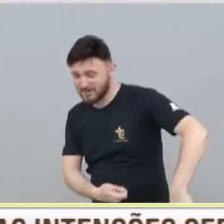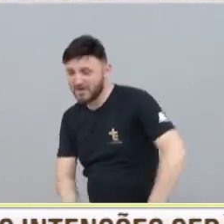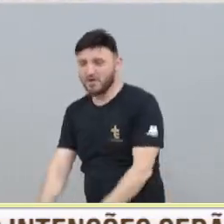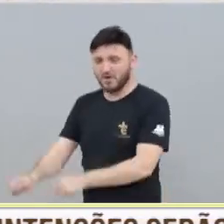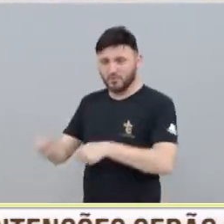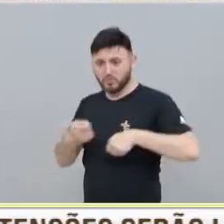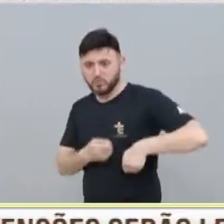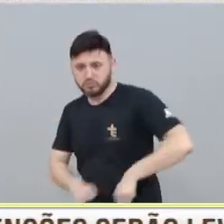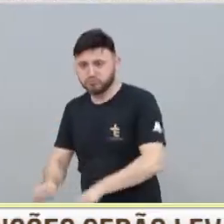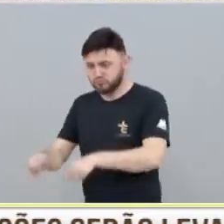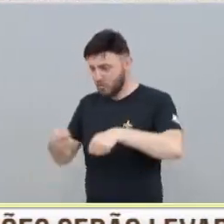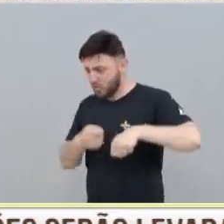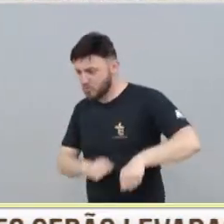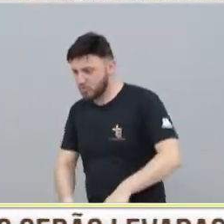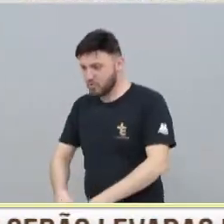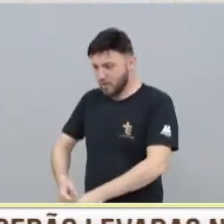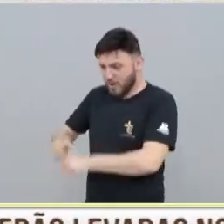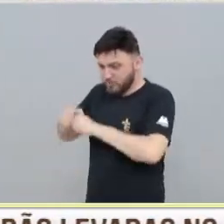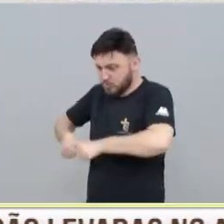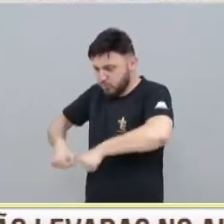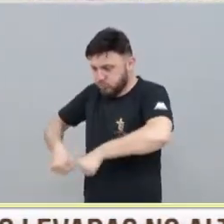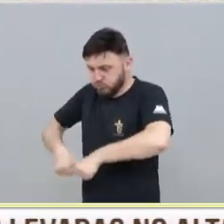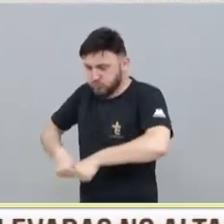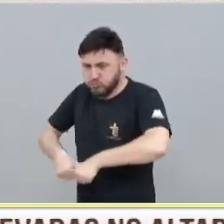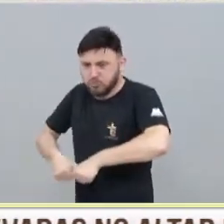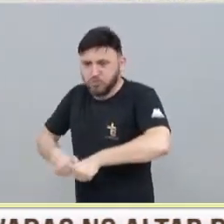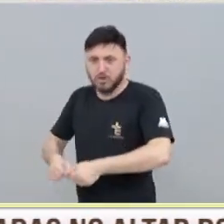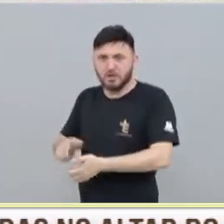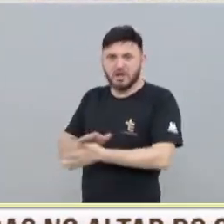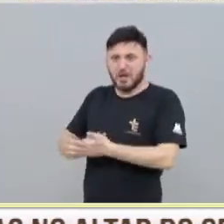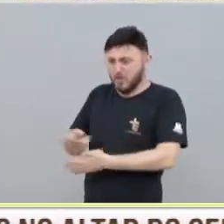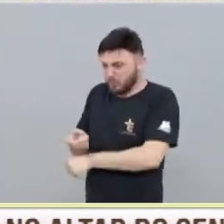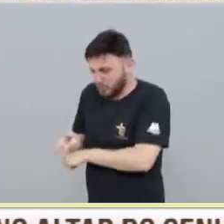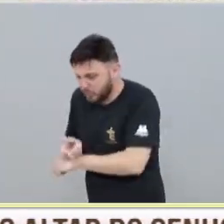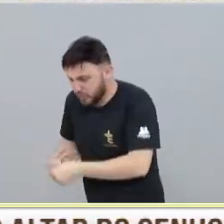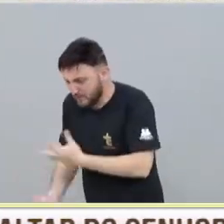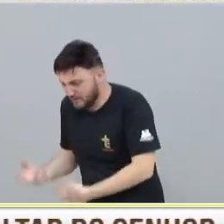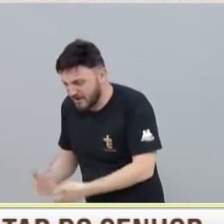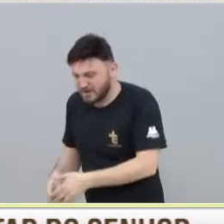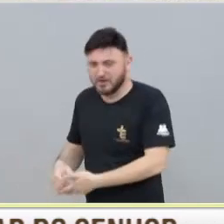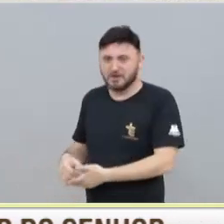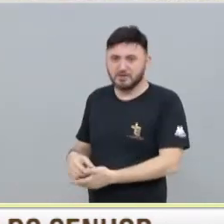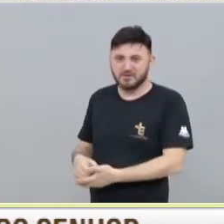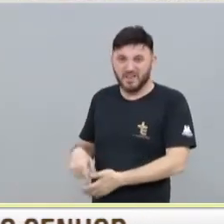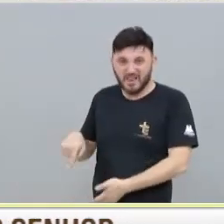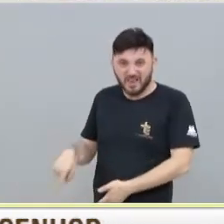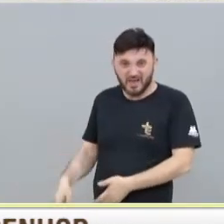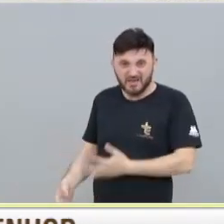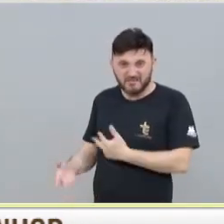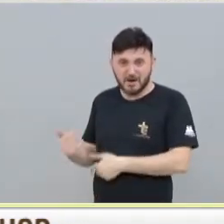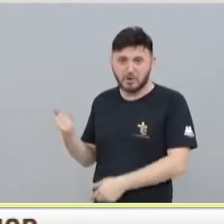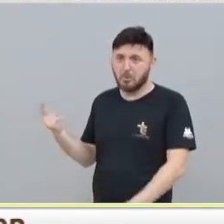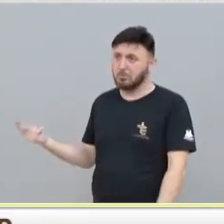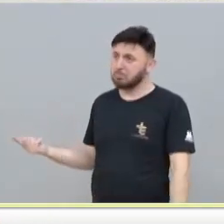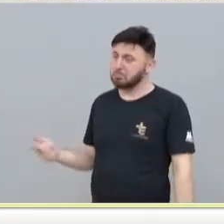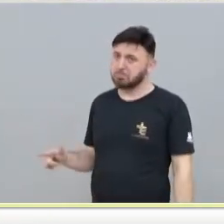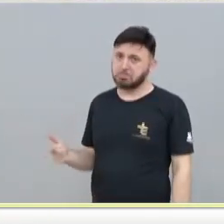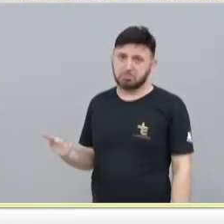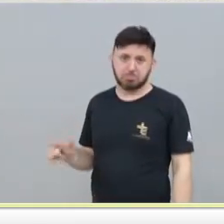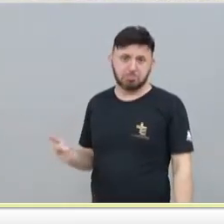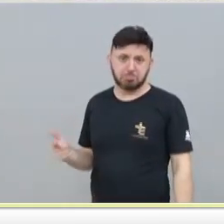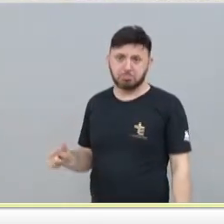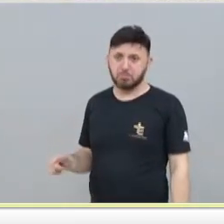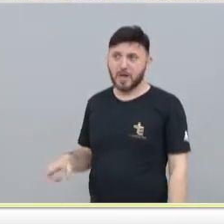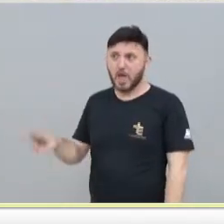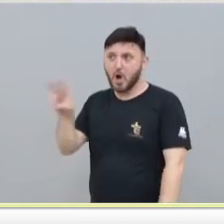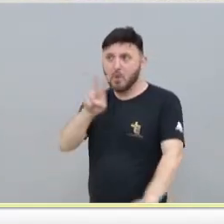lhe era um clássico você vai procurar ser baixa o inferno por mais que lá embaixo tenha fogo isso é uma visão limitada